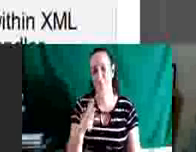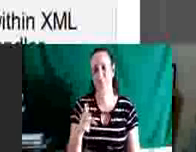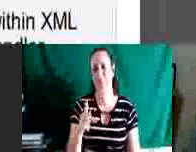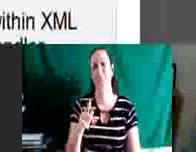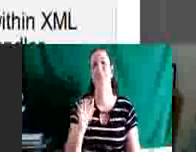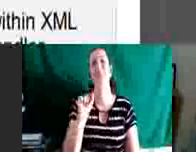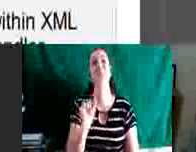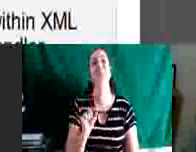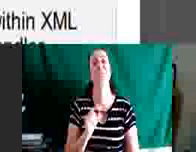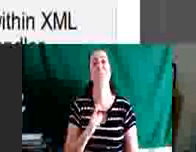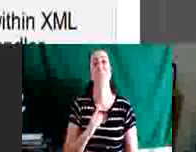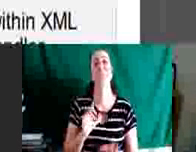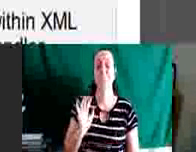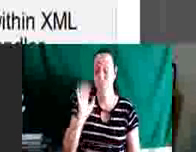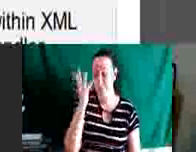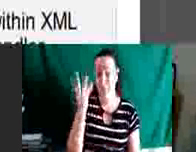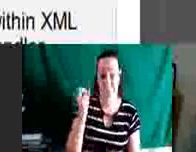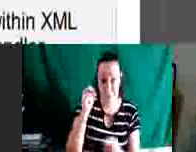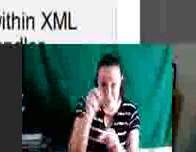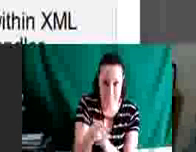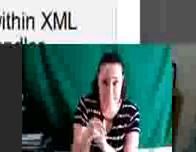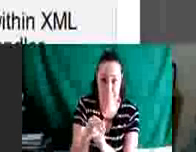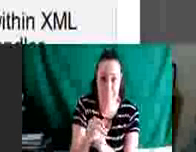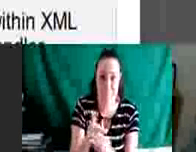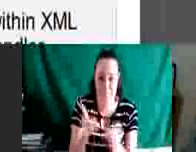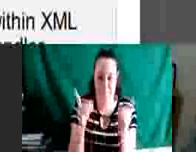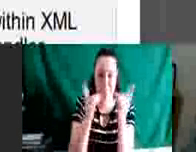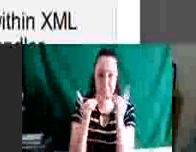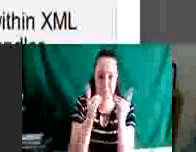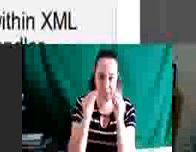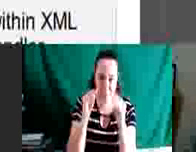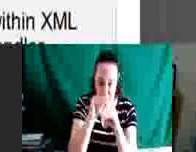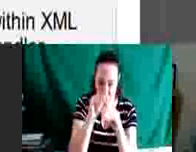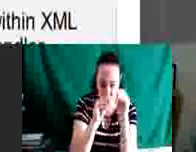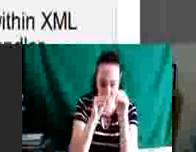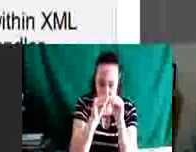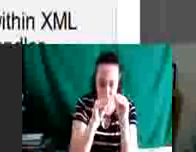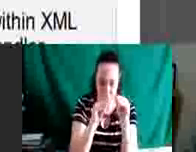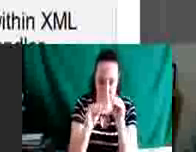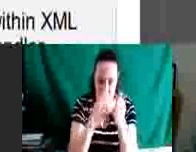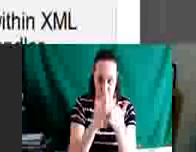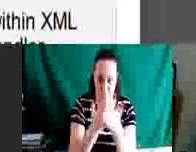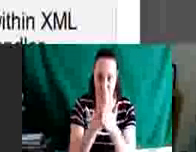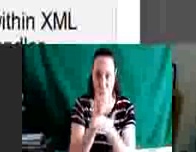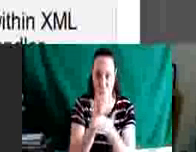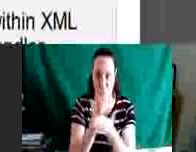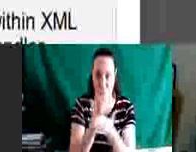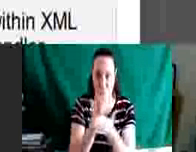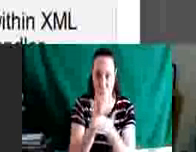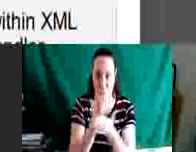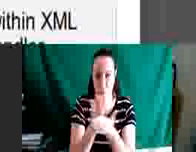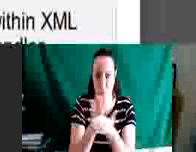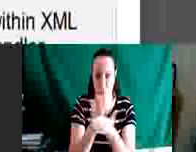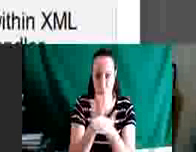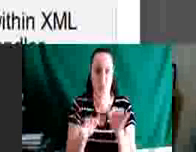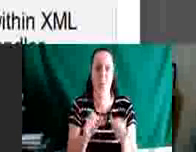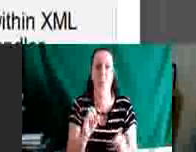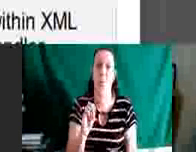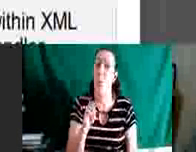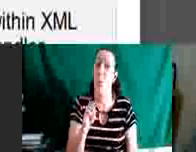formulário login e senha. E aí, por meio dessa injeção de comando, você subverte a carry, ali, a linha